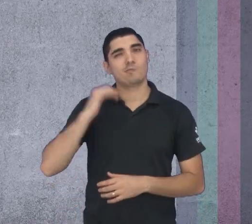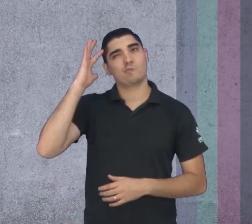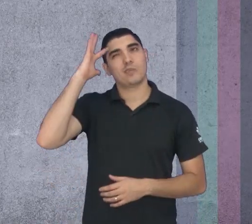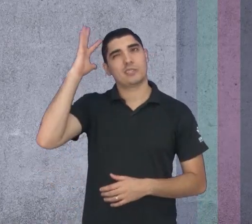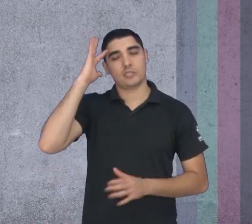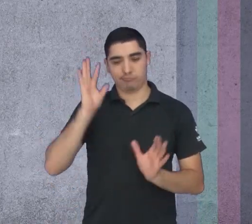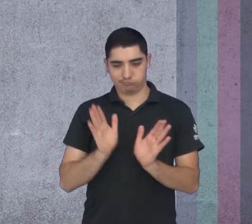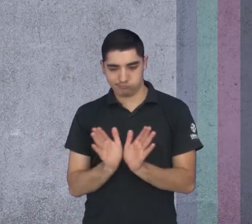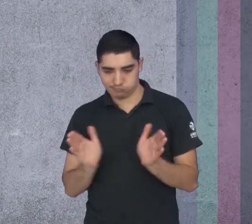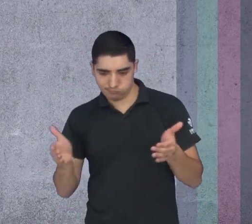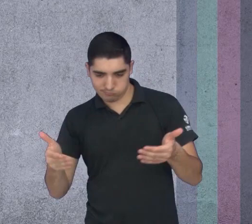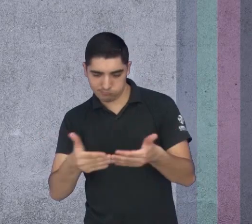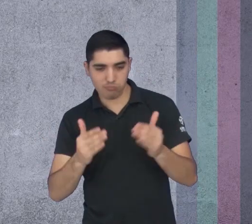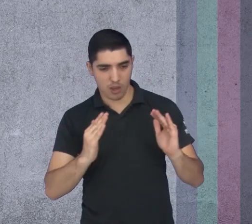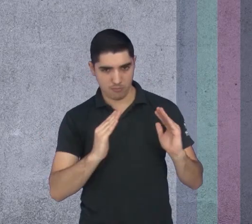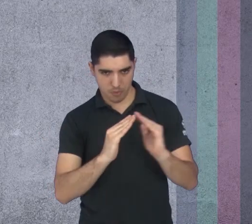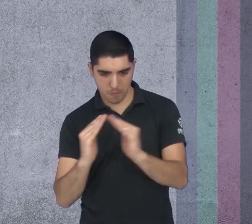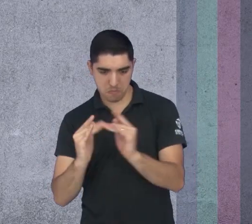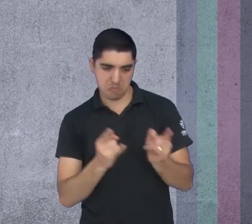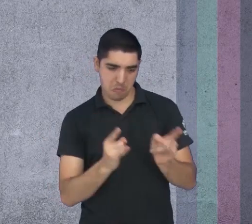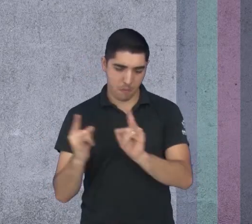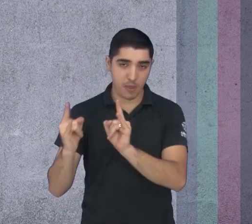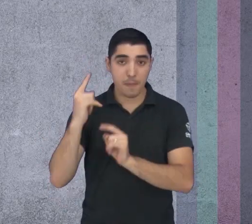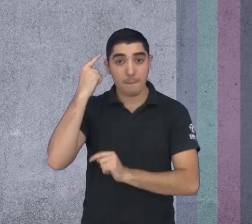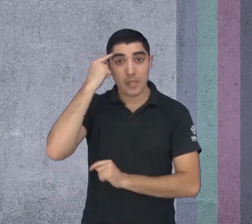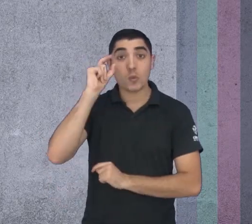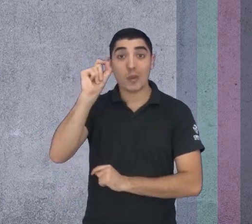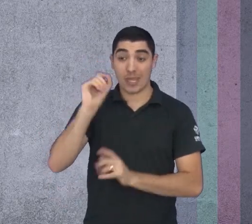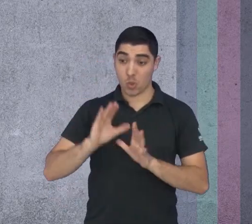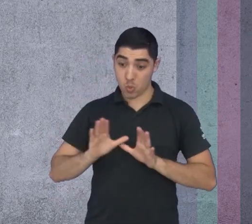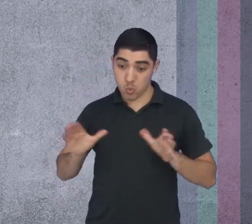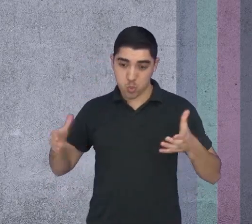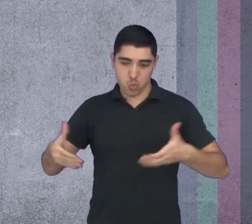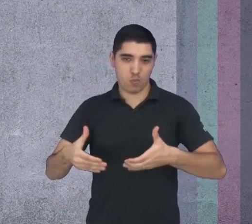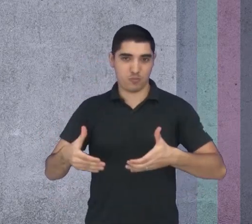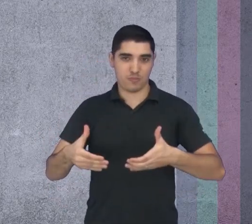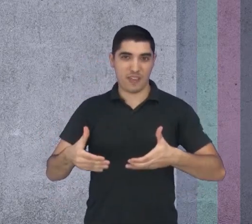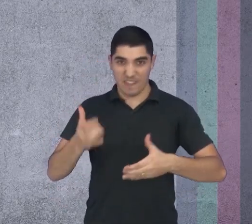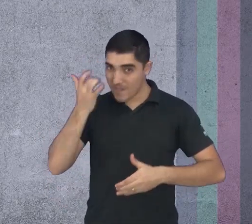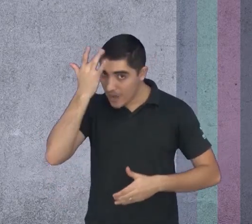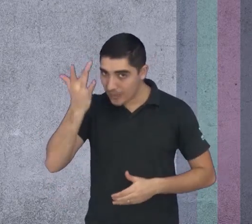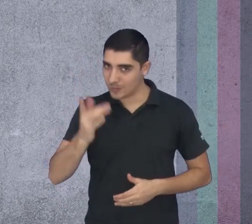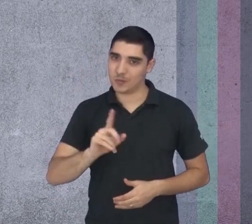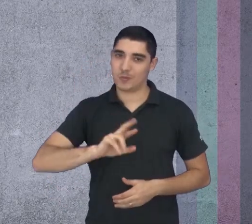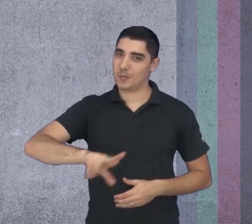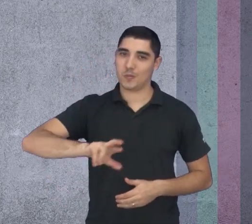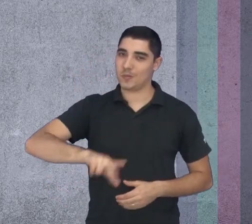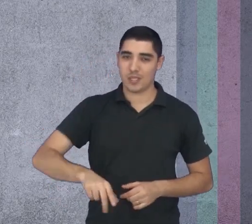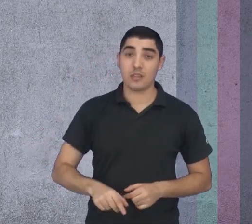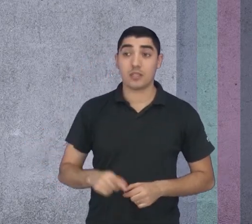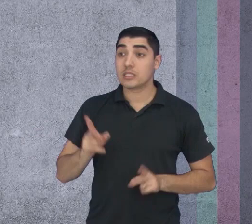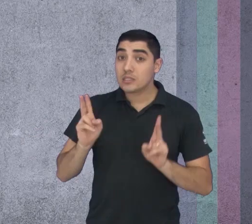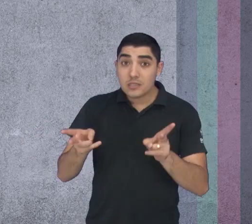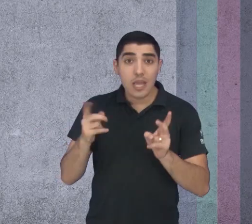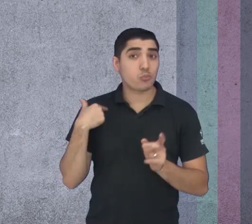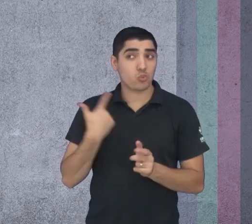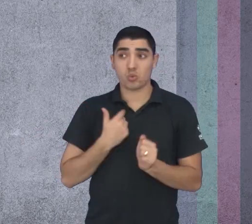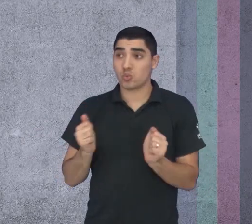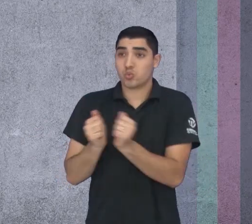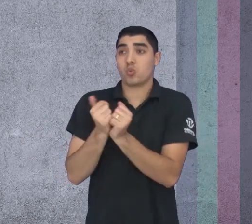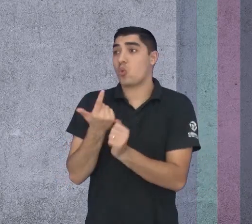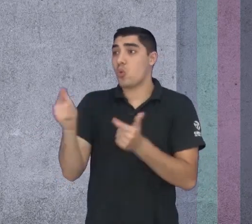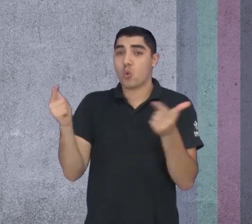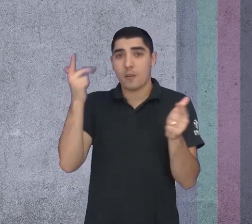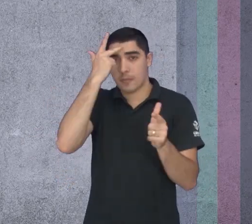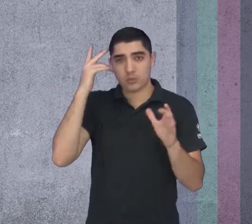pensar na questão do coletivo, né? Não é fácil viver em coletivo. A gente vai viver em coletivo o tempo todo. Então a gente